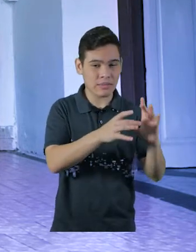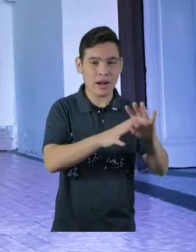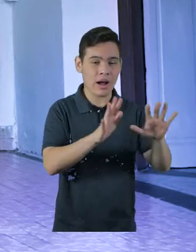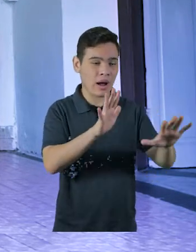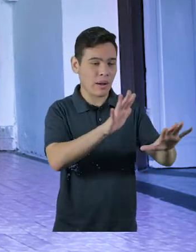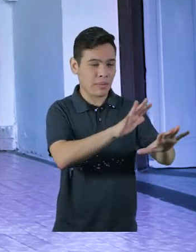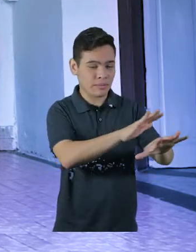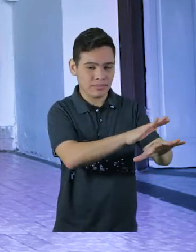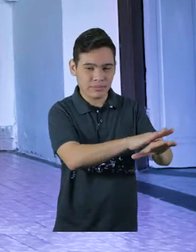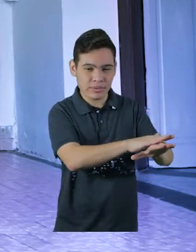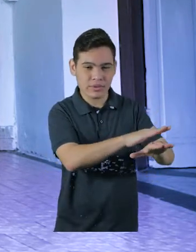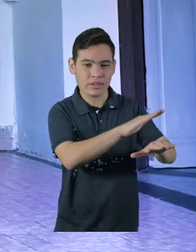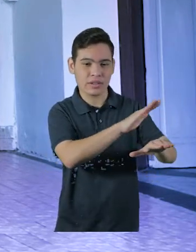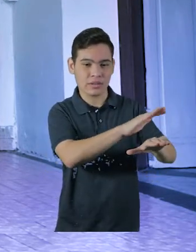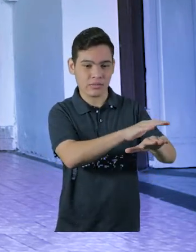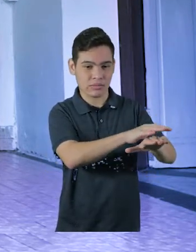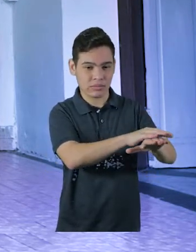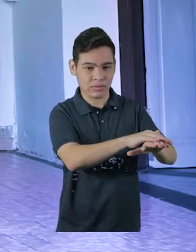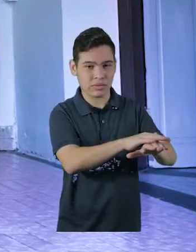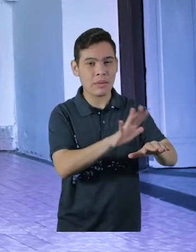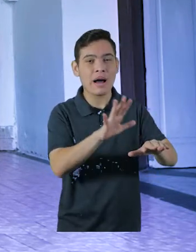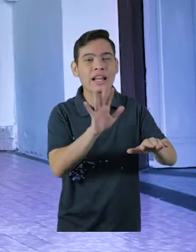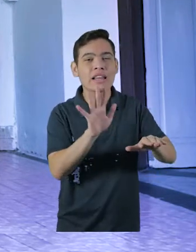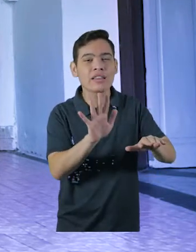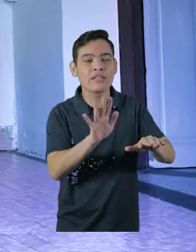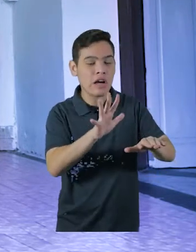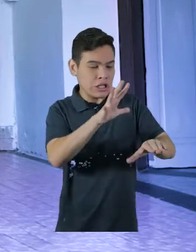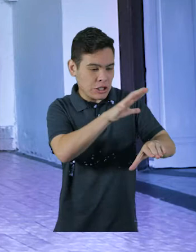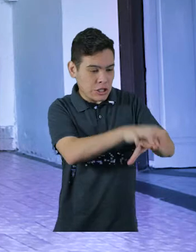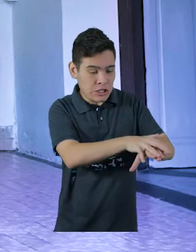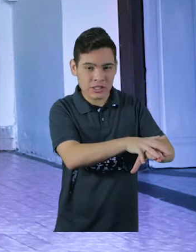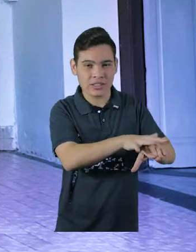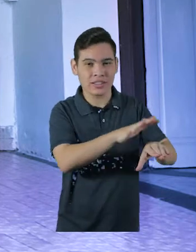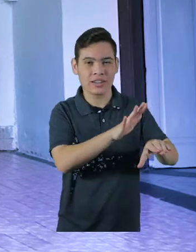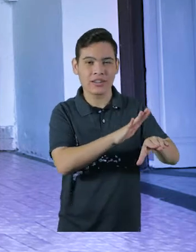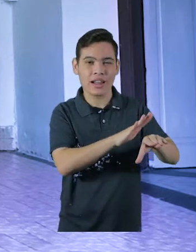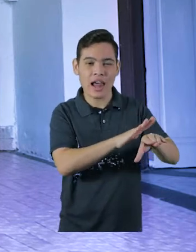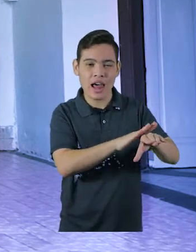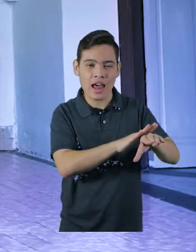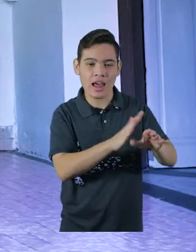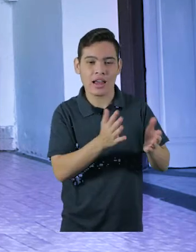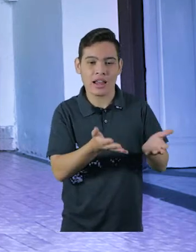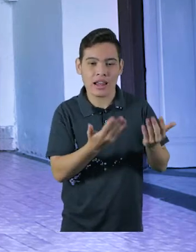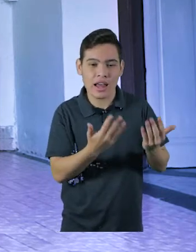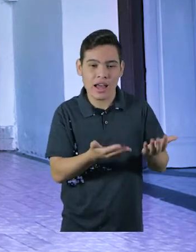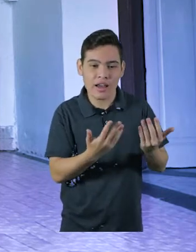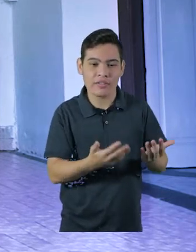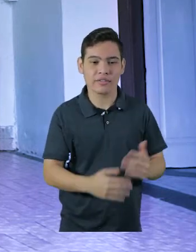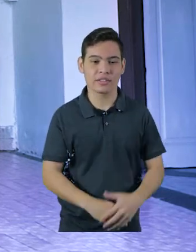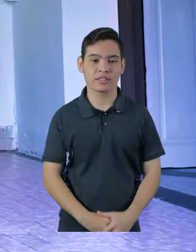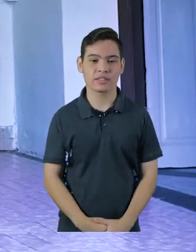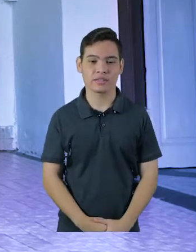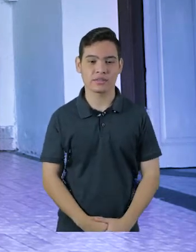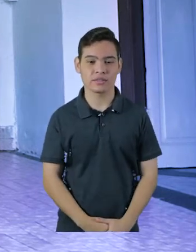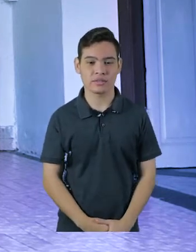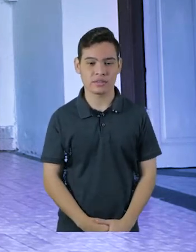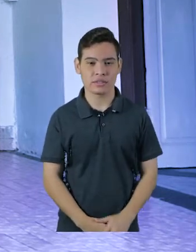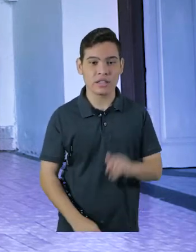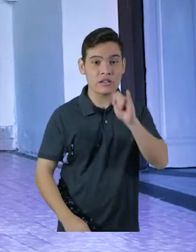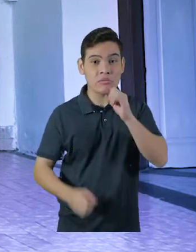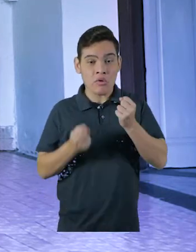Ainda não é a estrutura, aquilo que te permite transmitir